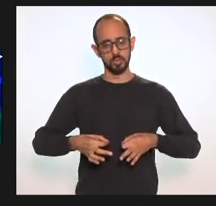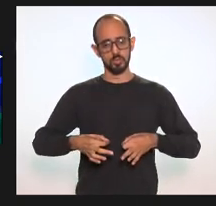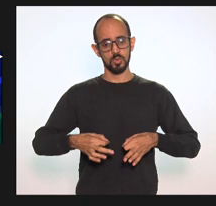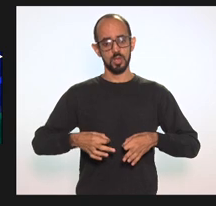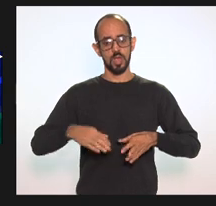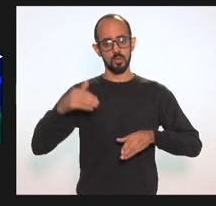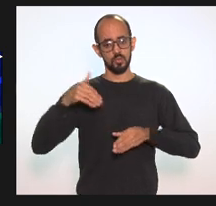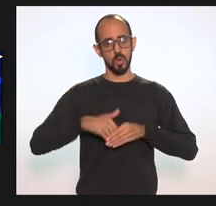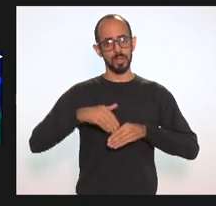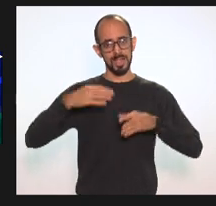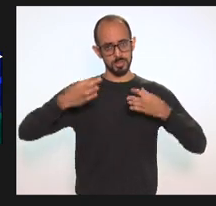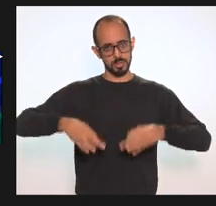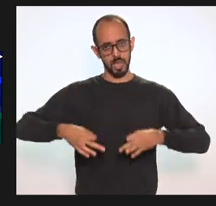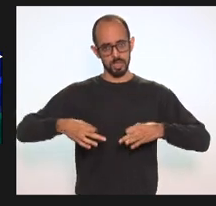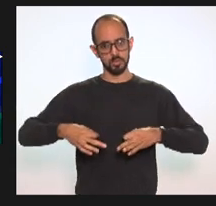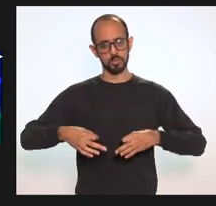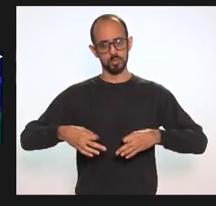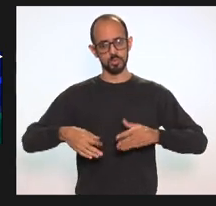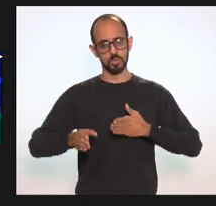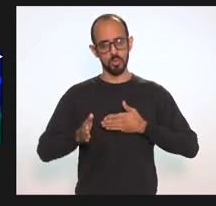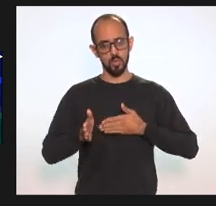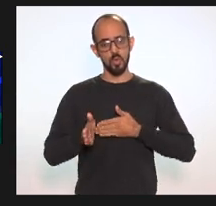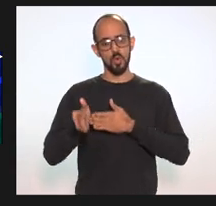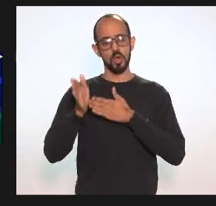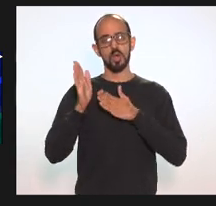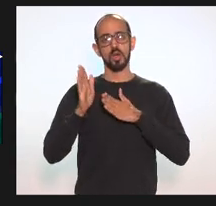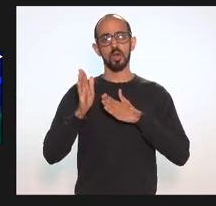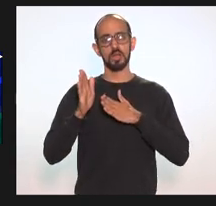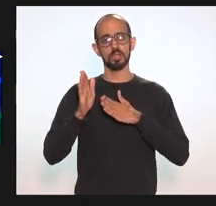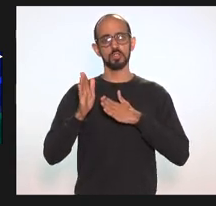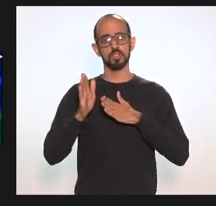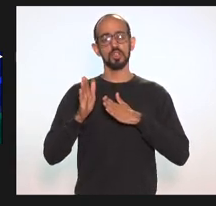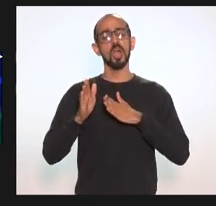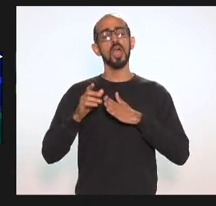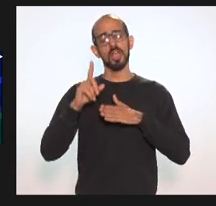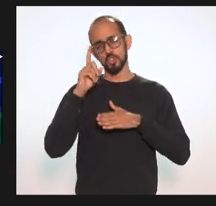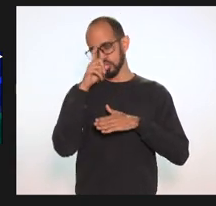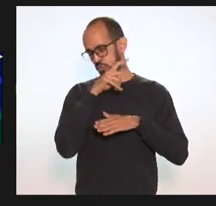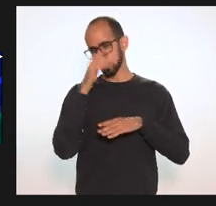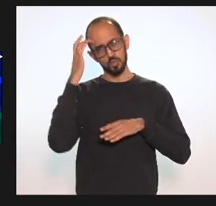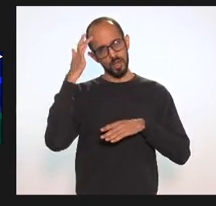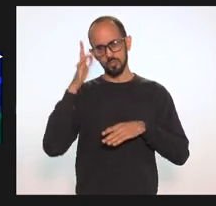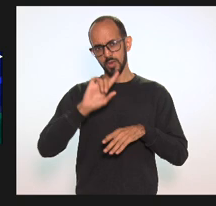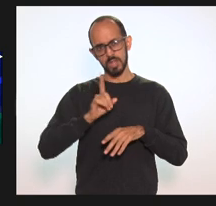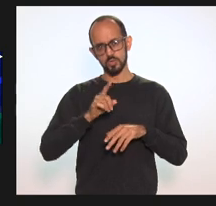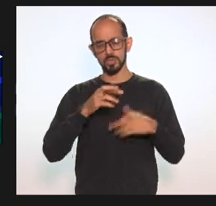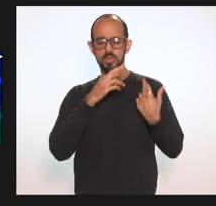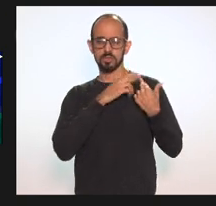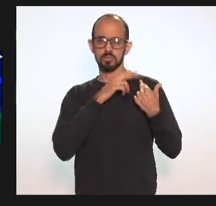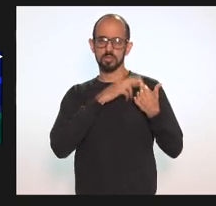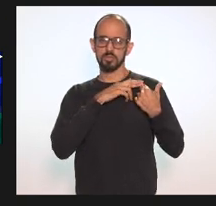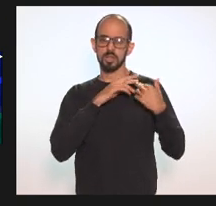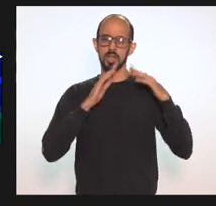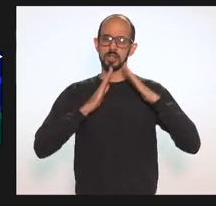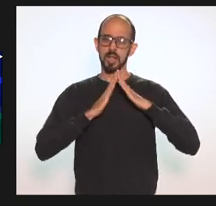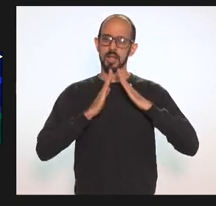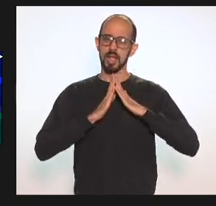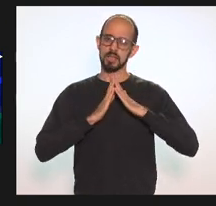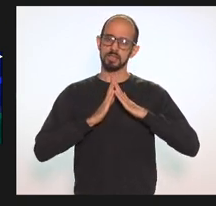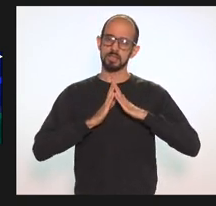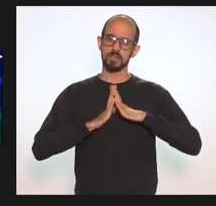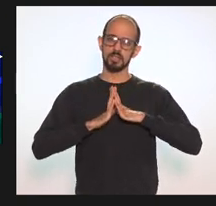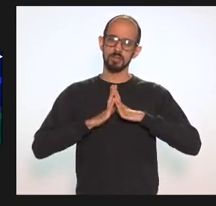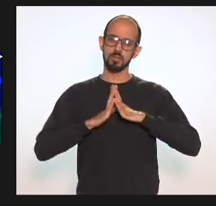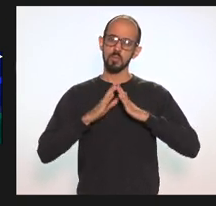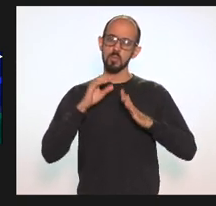forma certa e coerente eu sei que é difícil essa responsabilidade chegou até a casa poderia ter